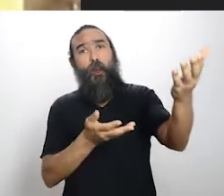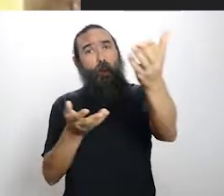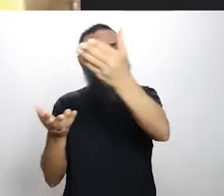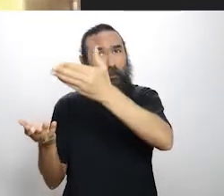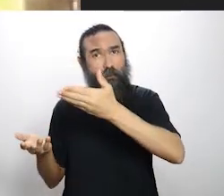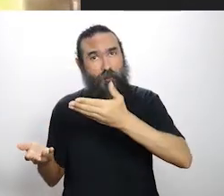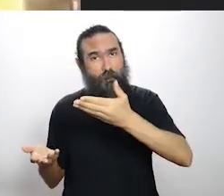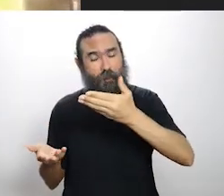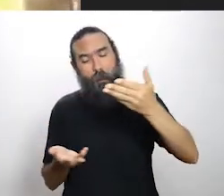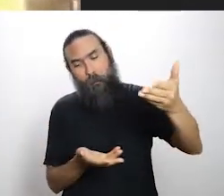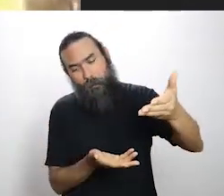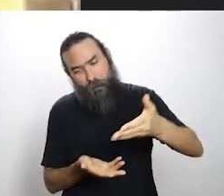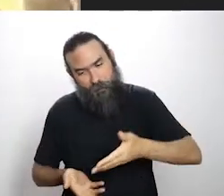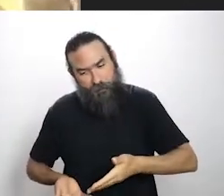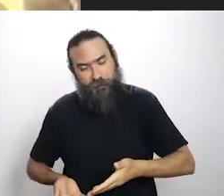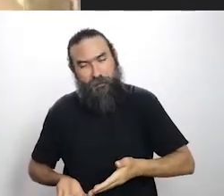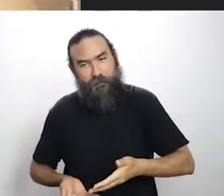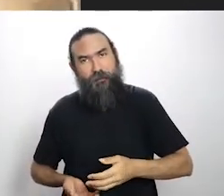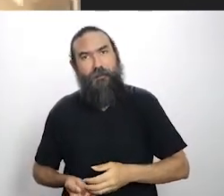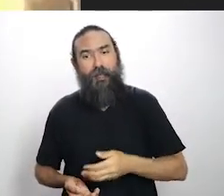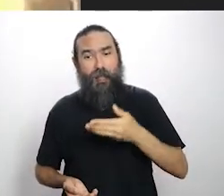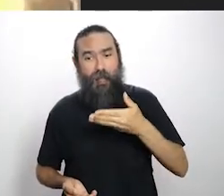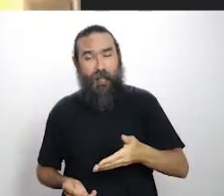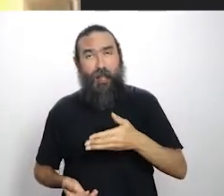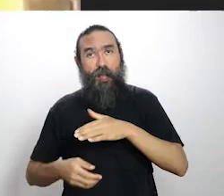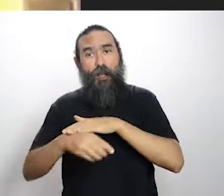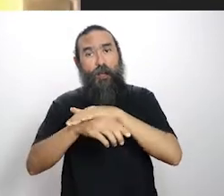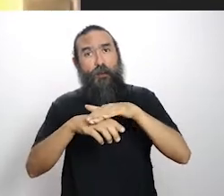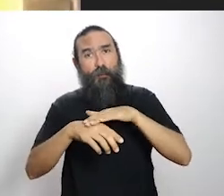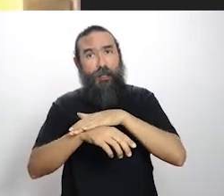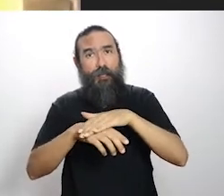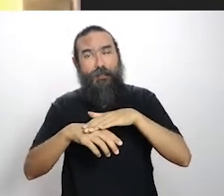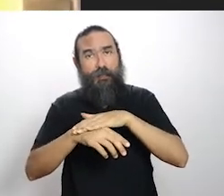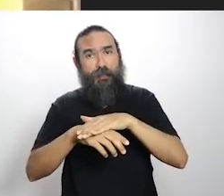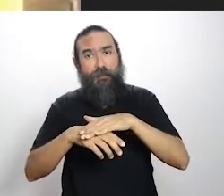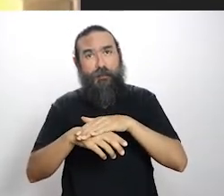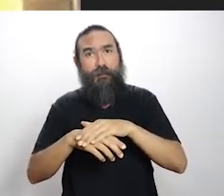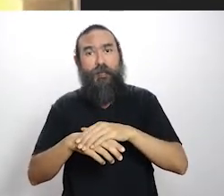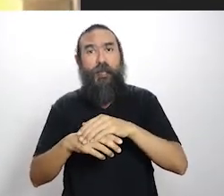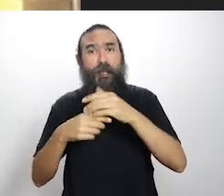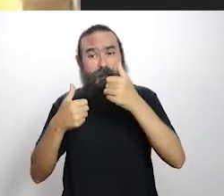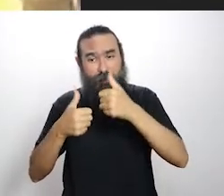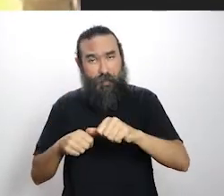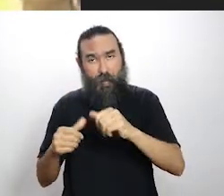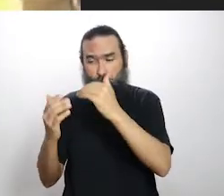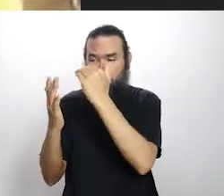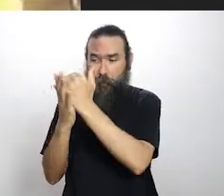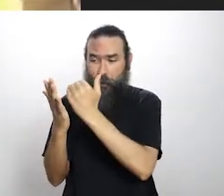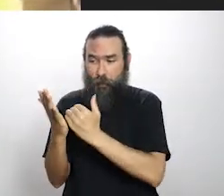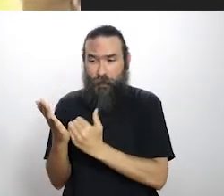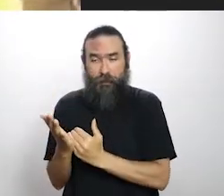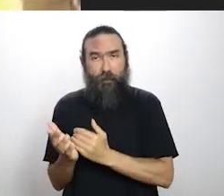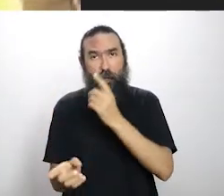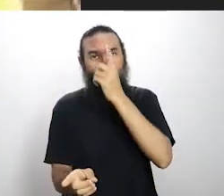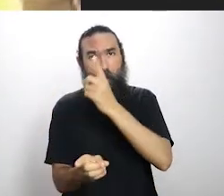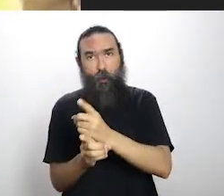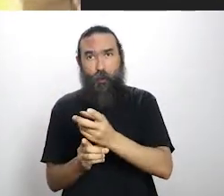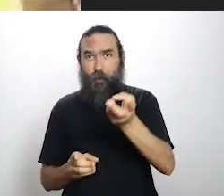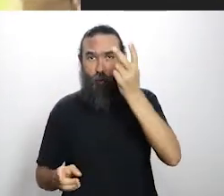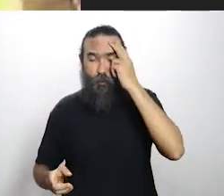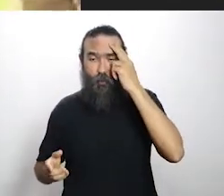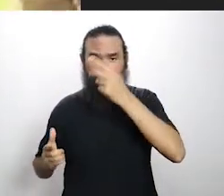Sejam todos muito bem-vindos. Essa conversa, ela foi proposta na programação do Encontro de